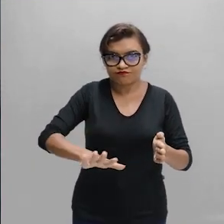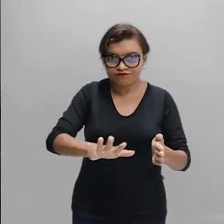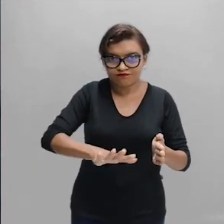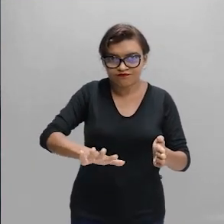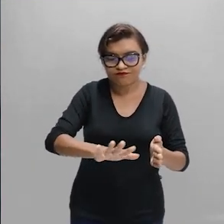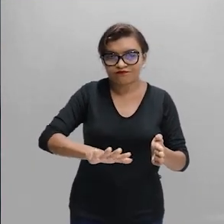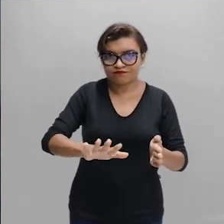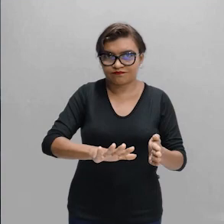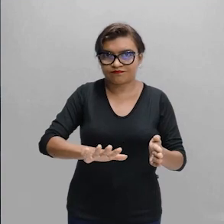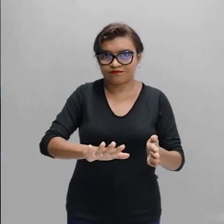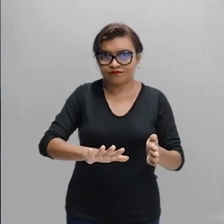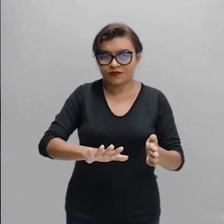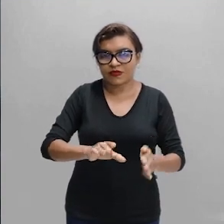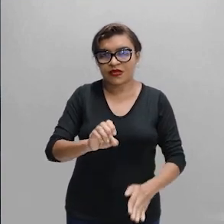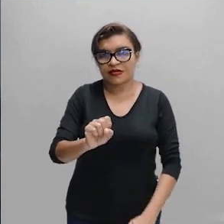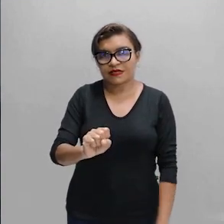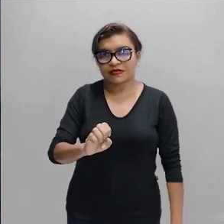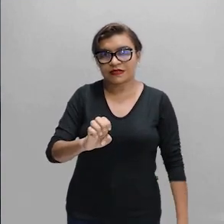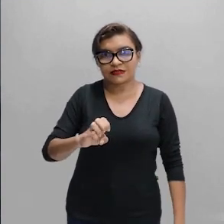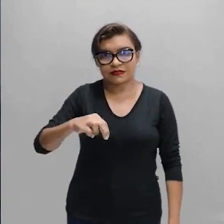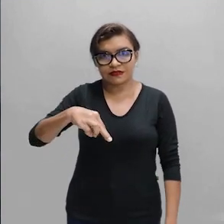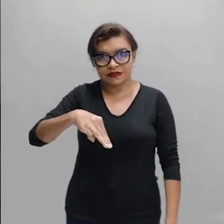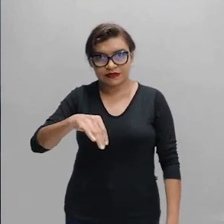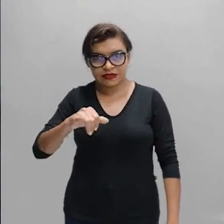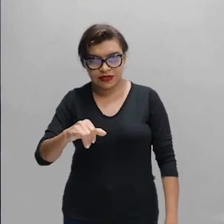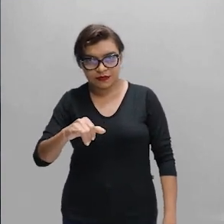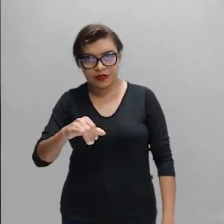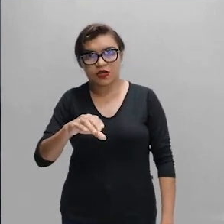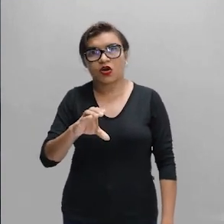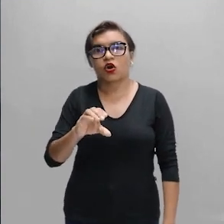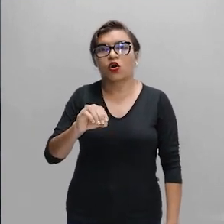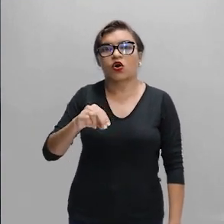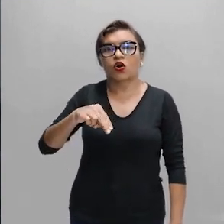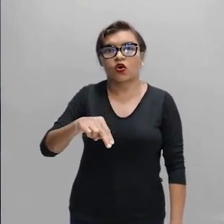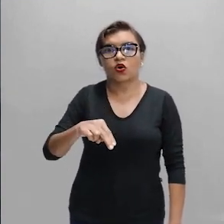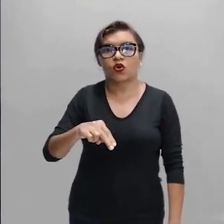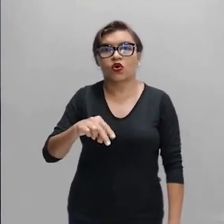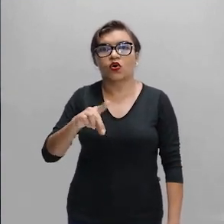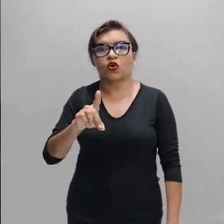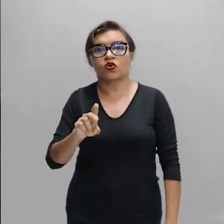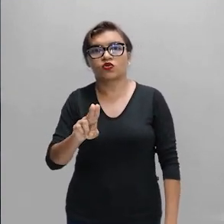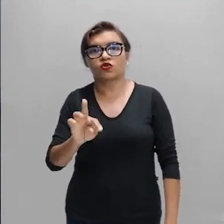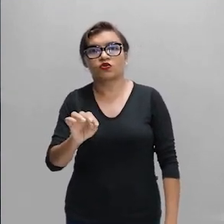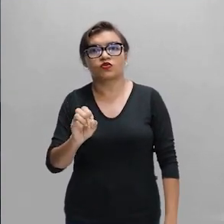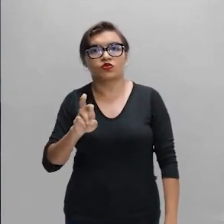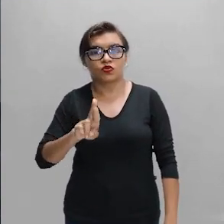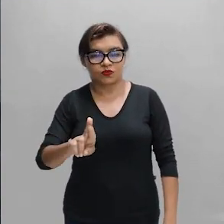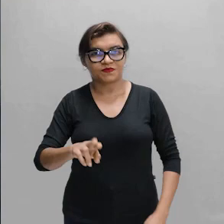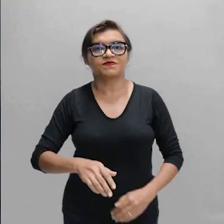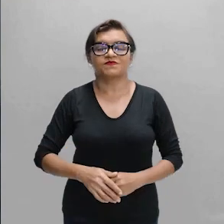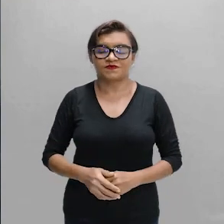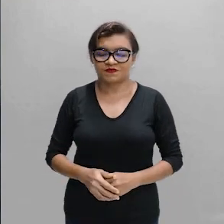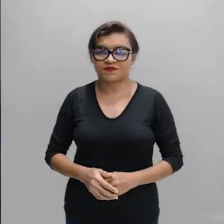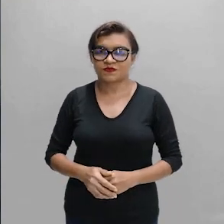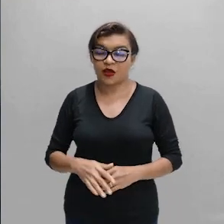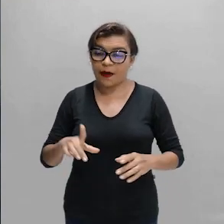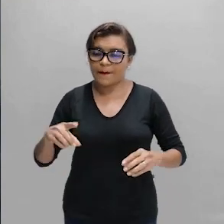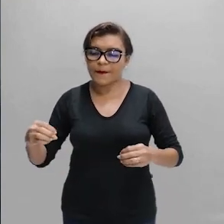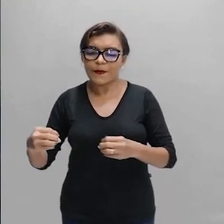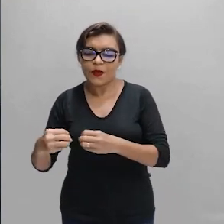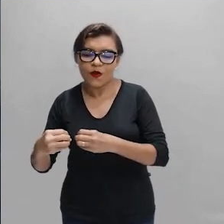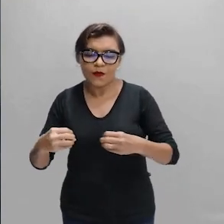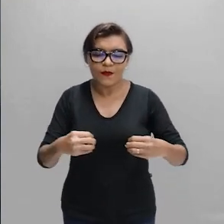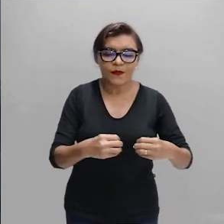materiais semicondutores. A palavra também já é bem sugestiva, né? Semicondutor. Então, é próximo de ser um condutor. Tá